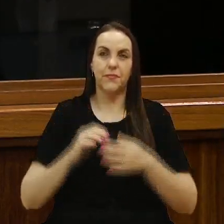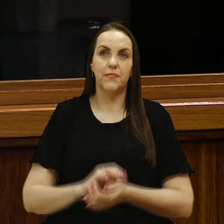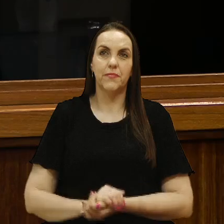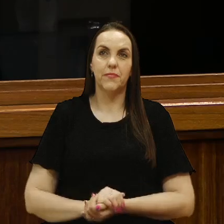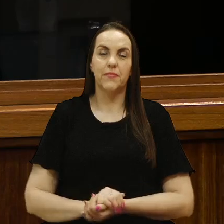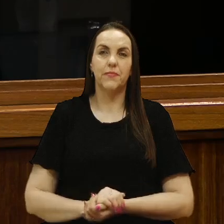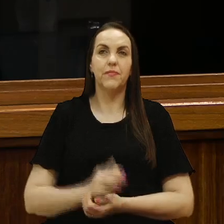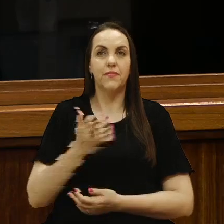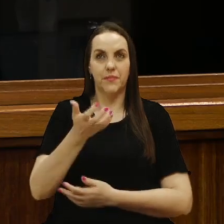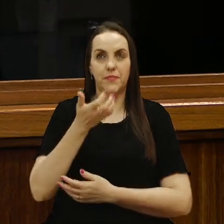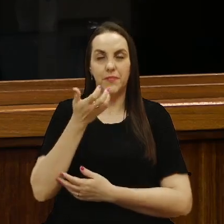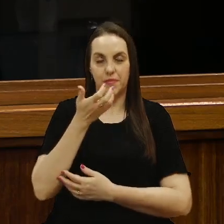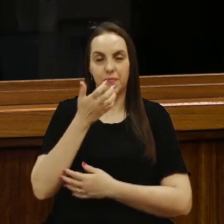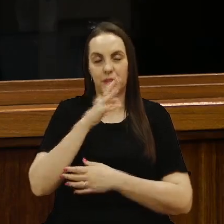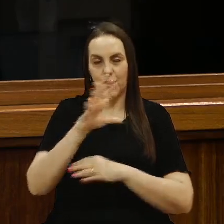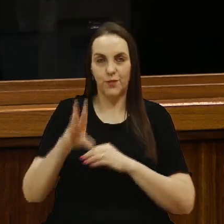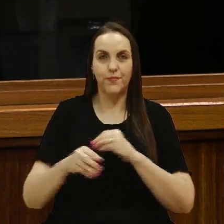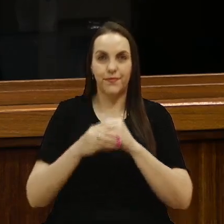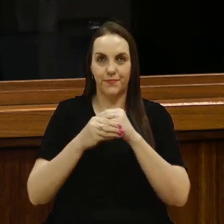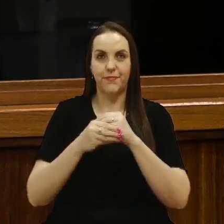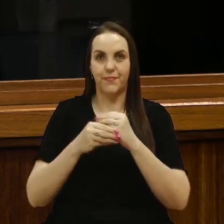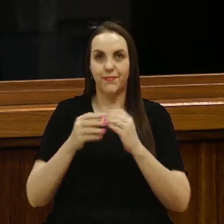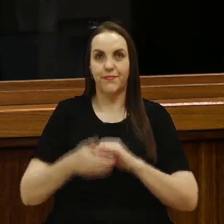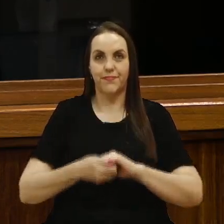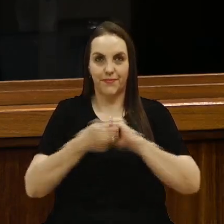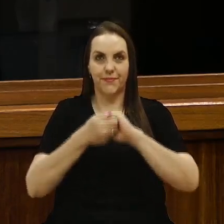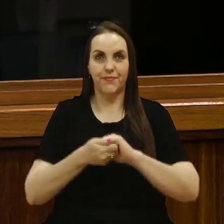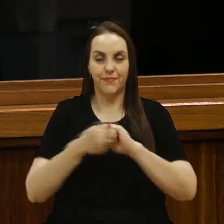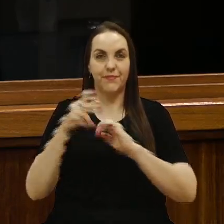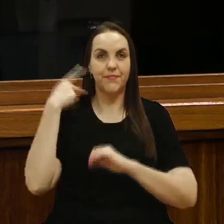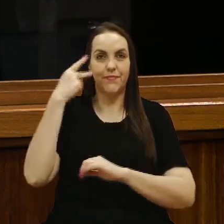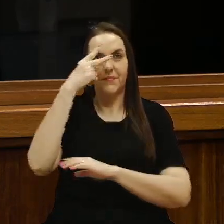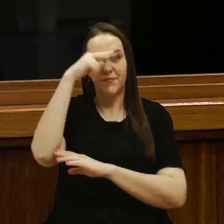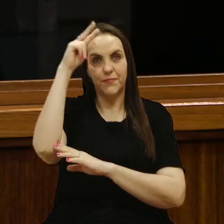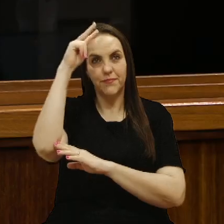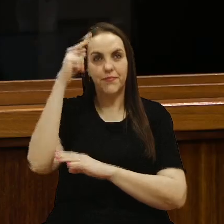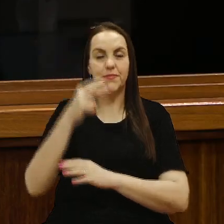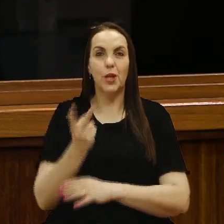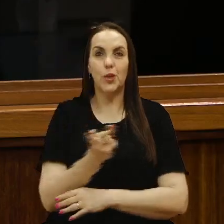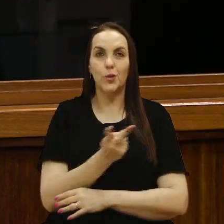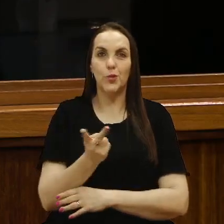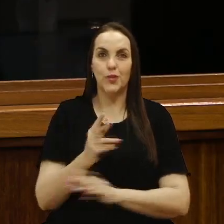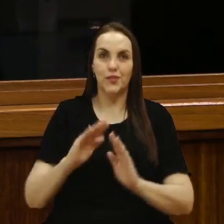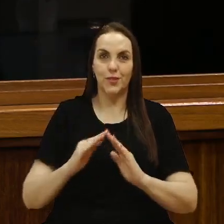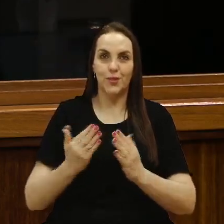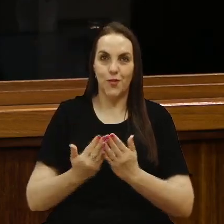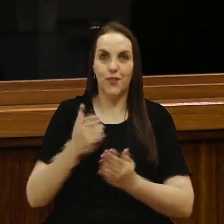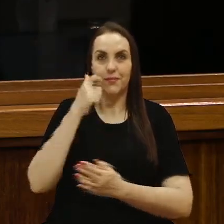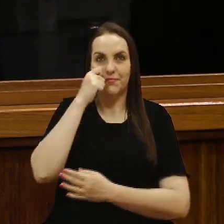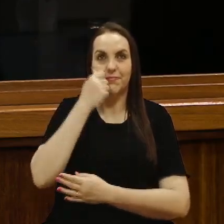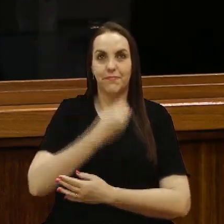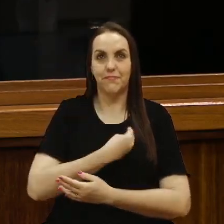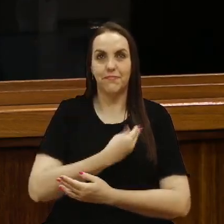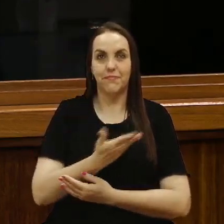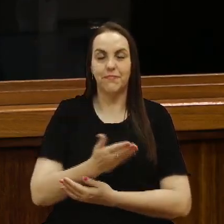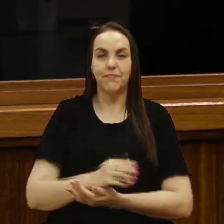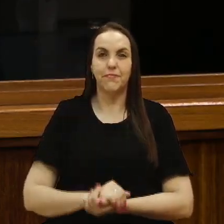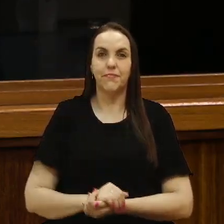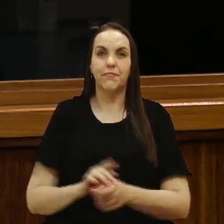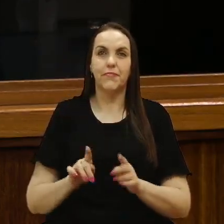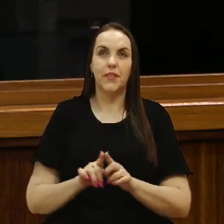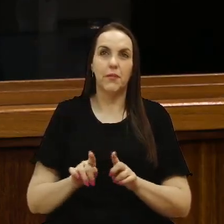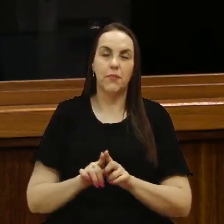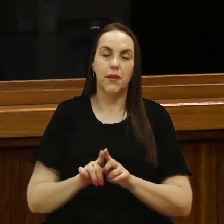Também quero me somar à saudação do vereador Edson da Rosa, das duas escolas aqui presentes. Depois, no meu